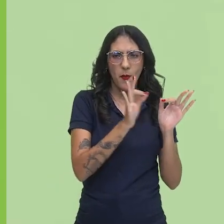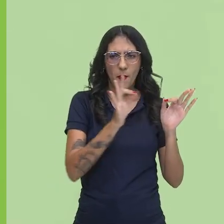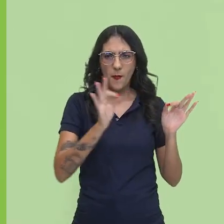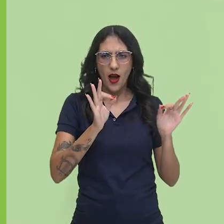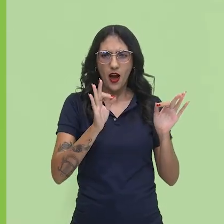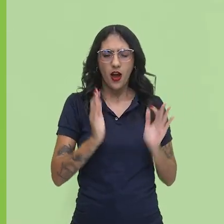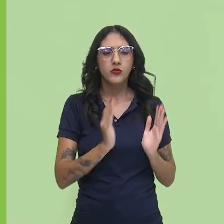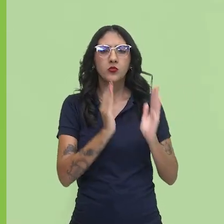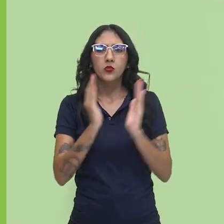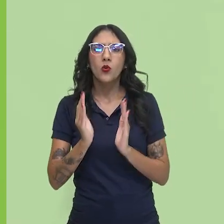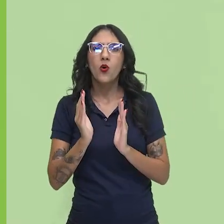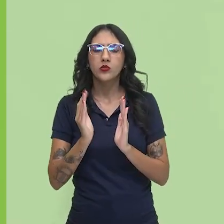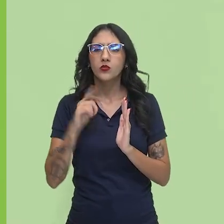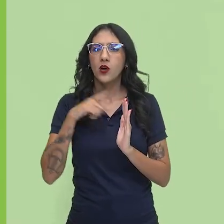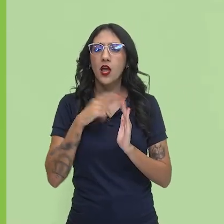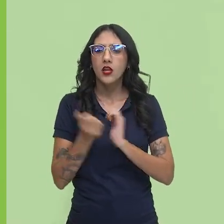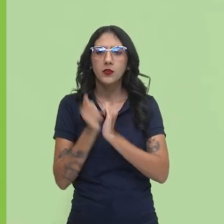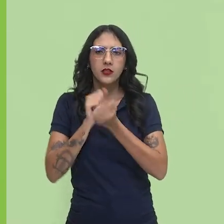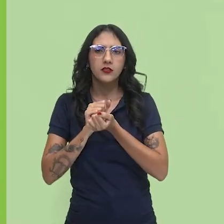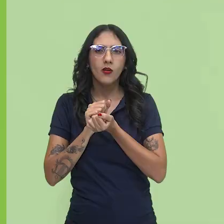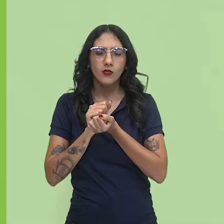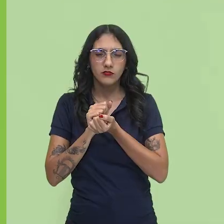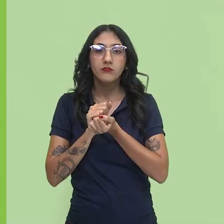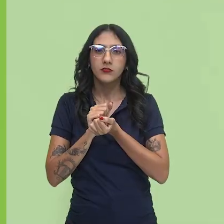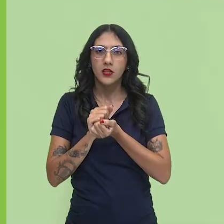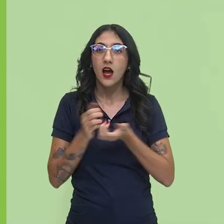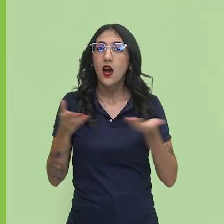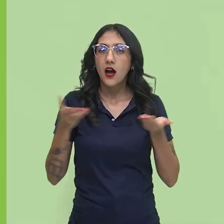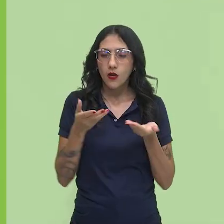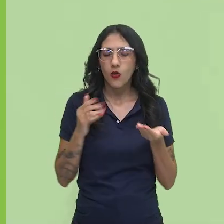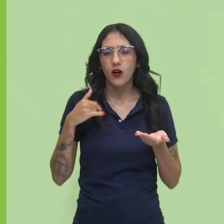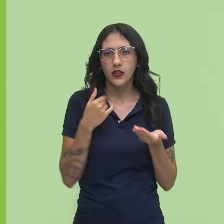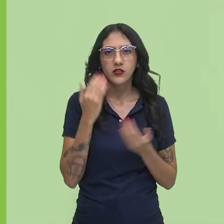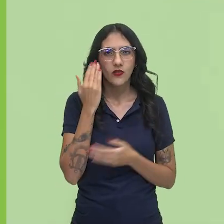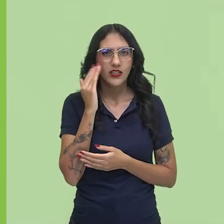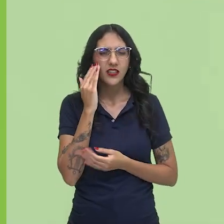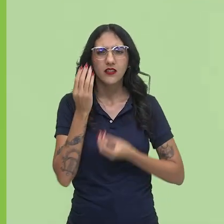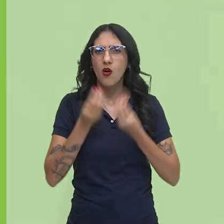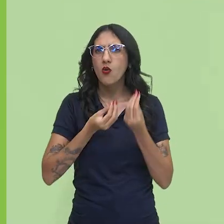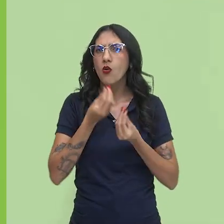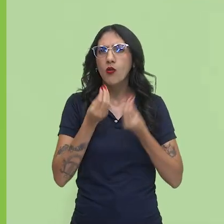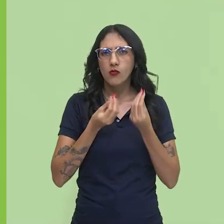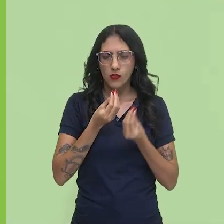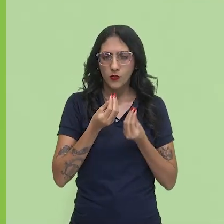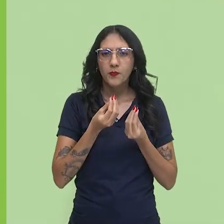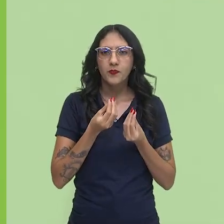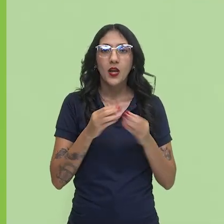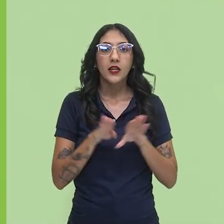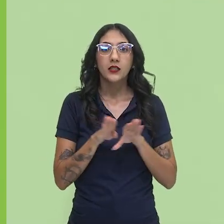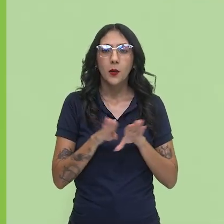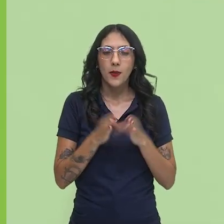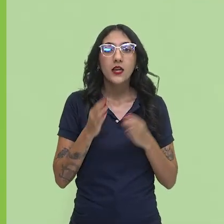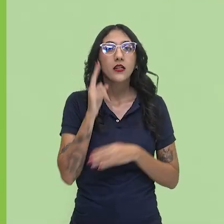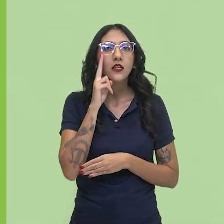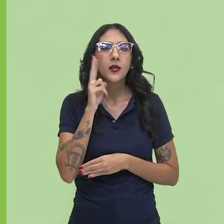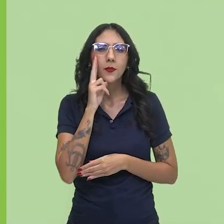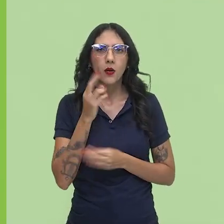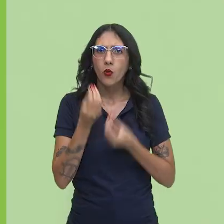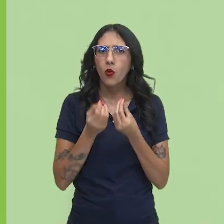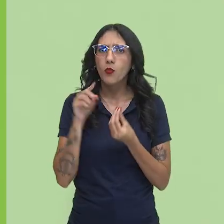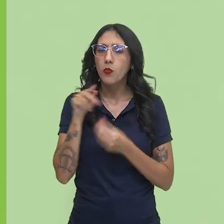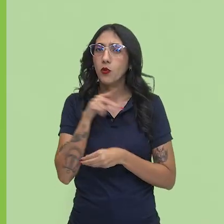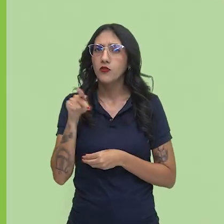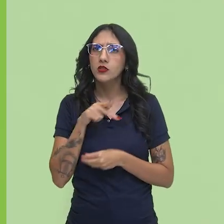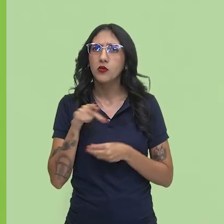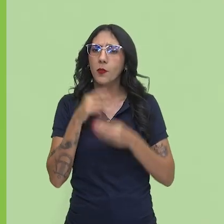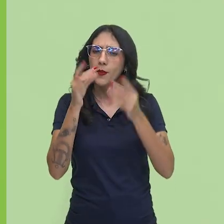uma transformação? Então, é isso que a gente vai entender agora, como essa transformação e como o professor Jean colocou